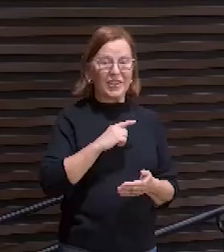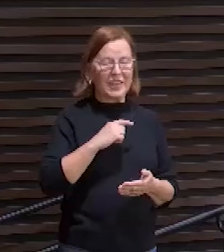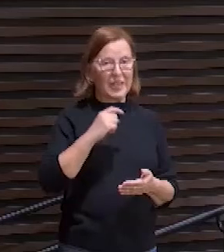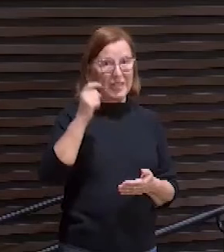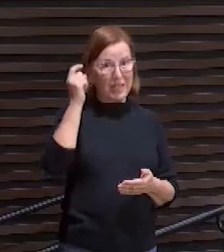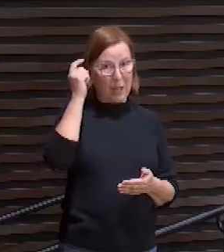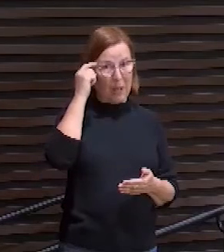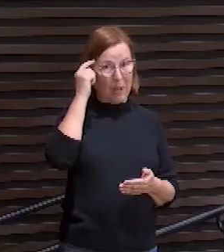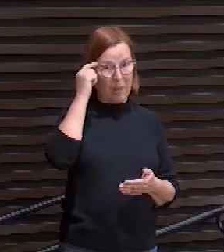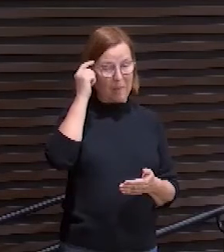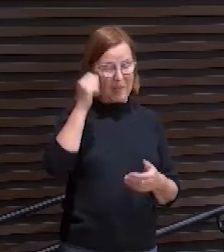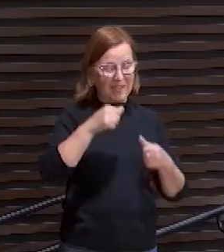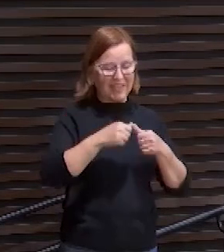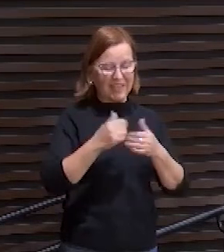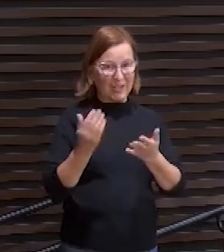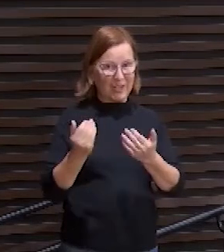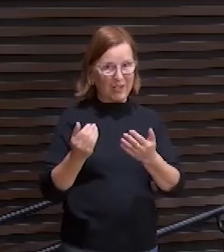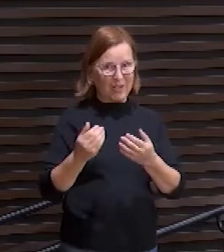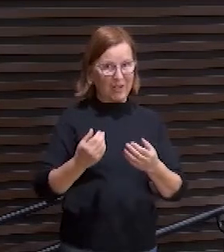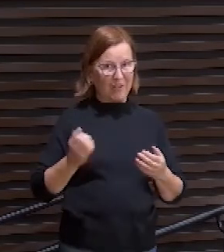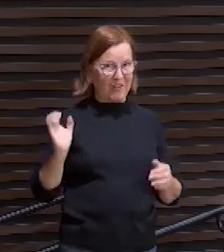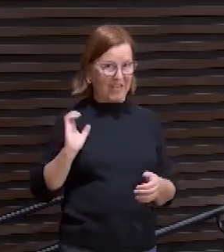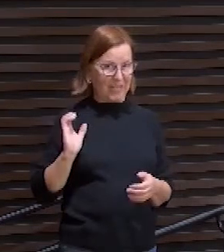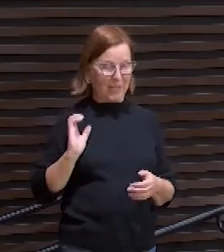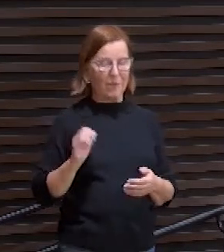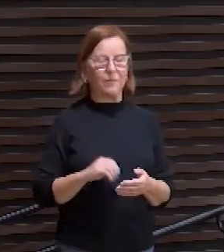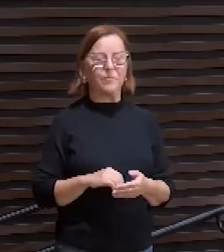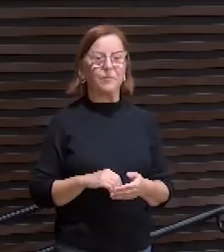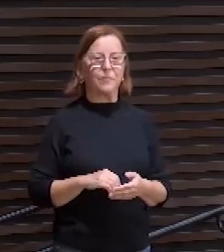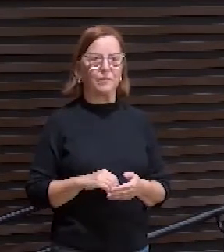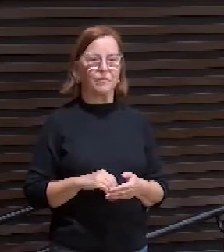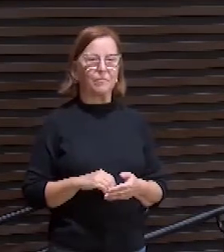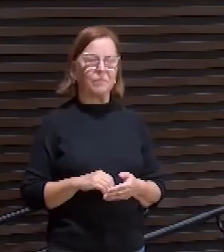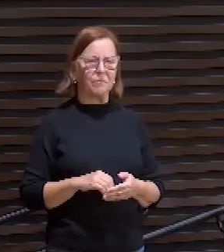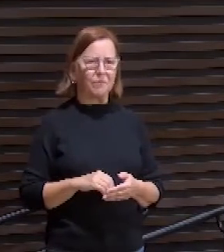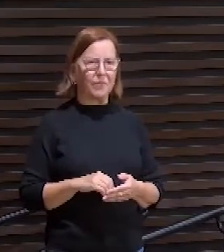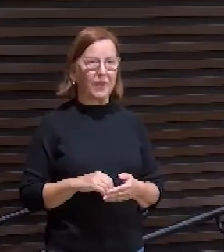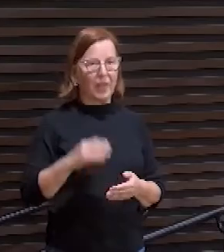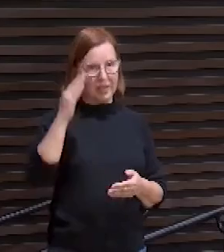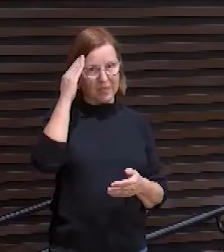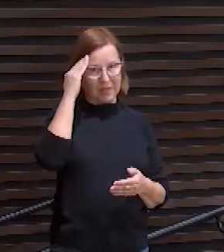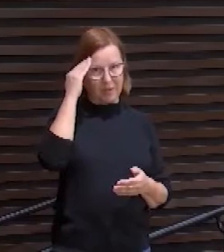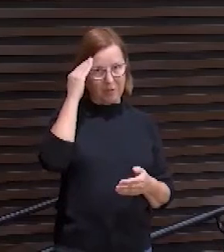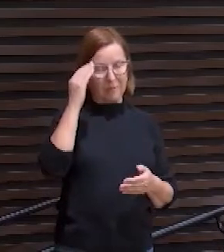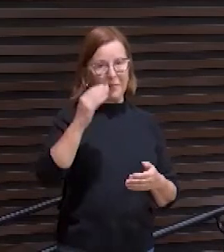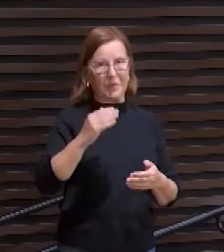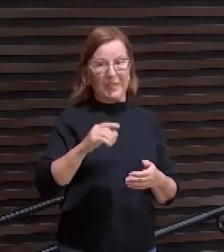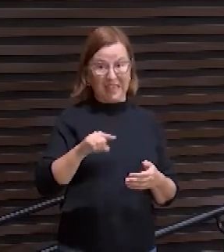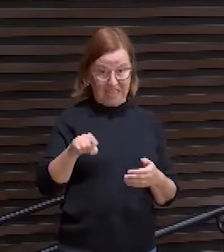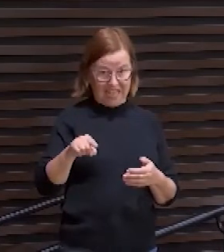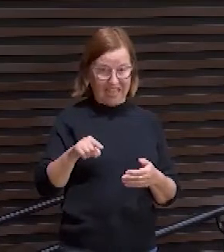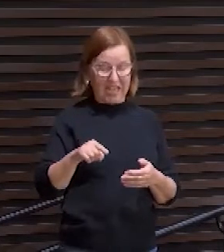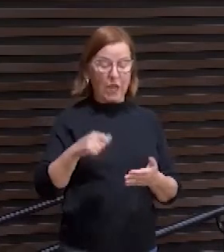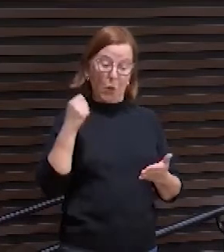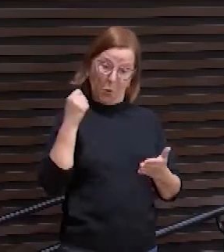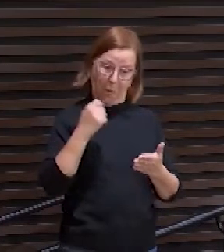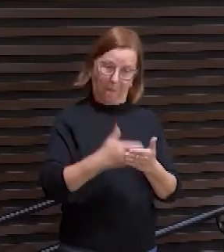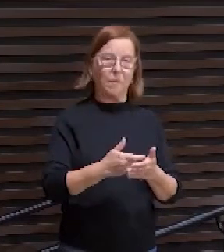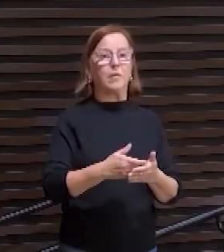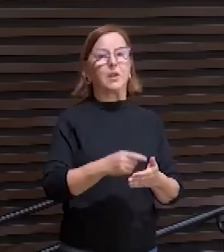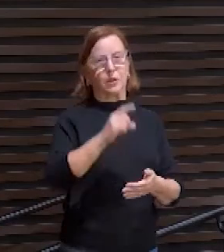Mais à frente, nós lemos no versículo que ele cumpria os mandamentos. Mas talvez ele